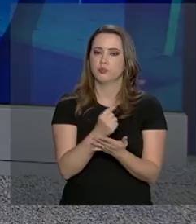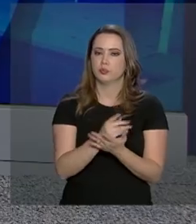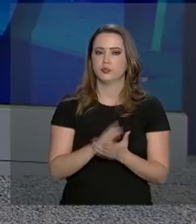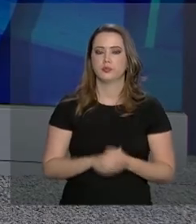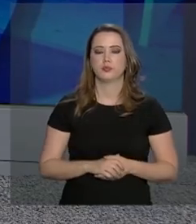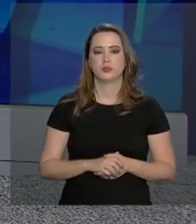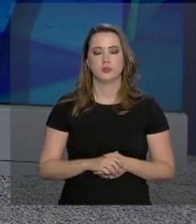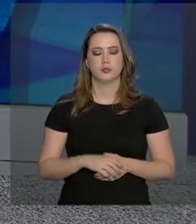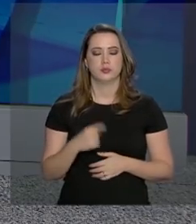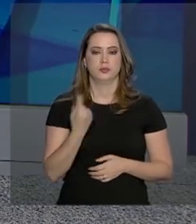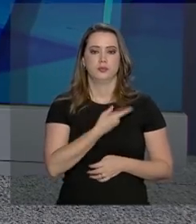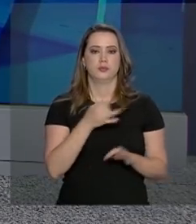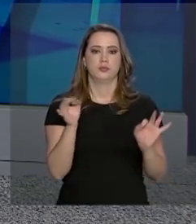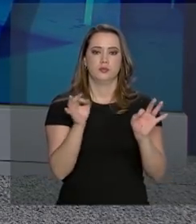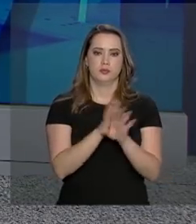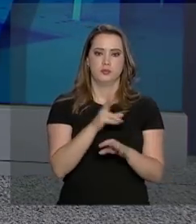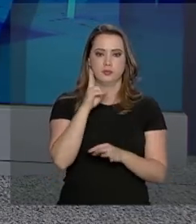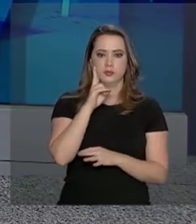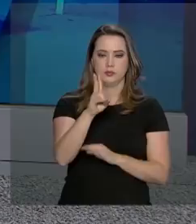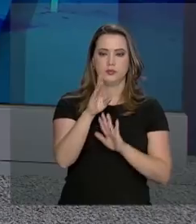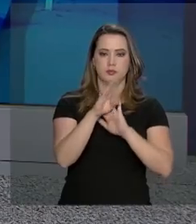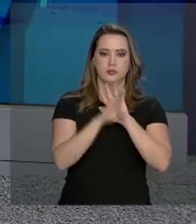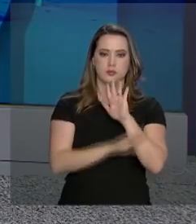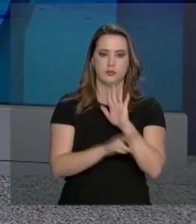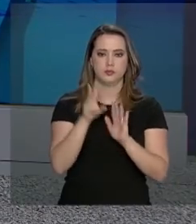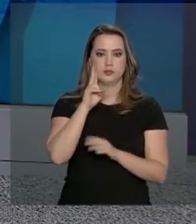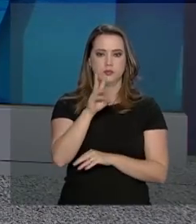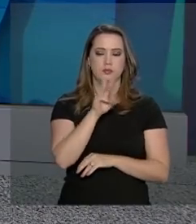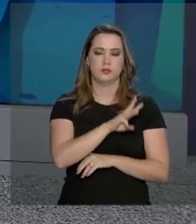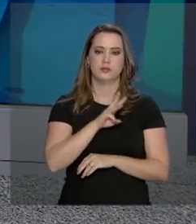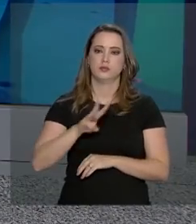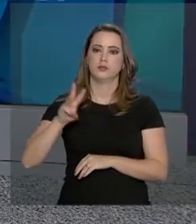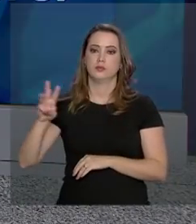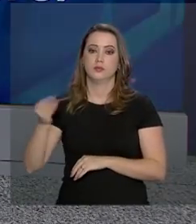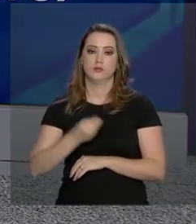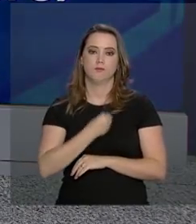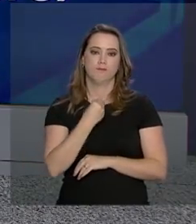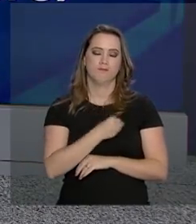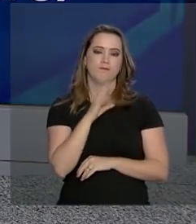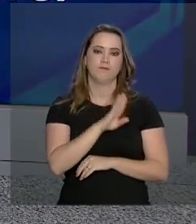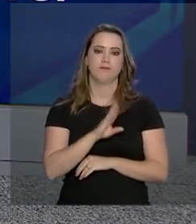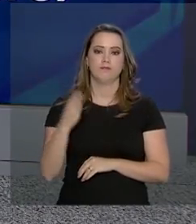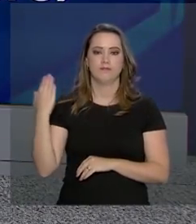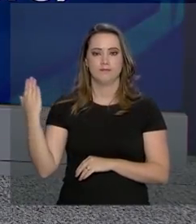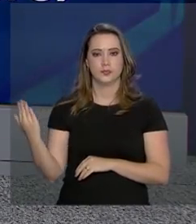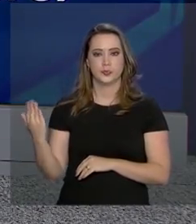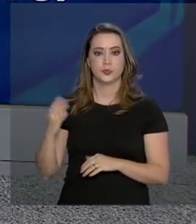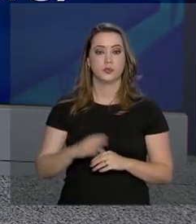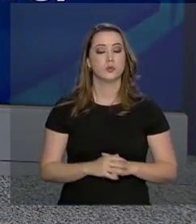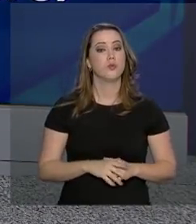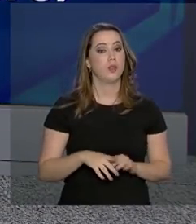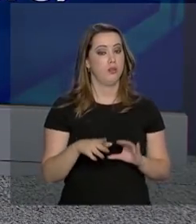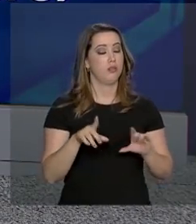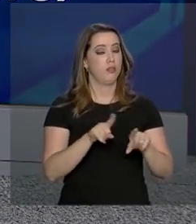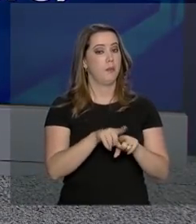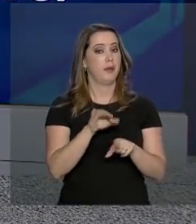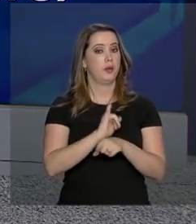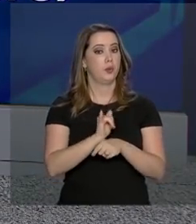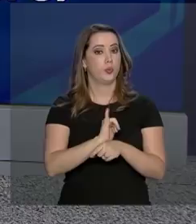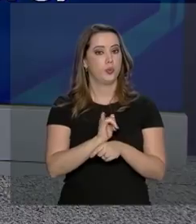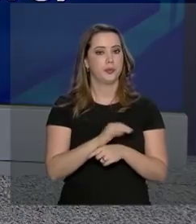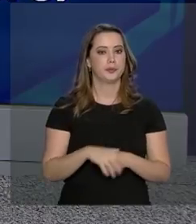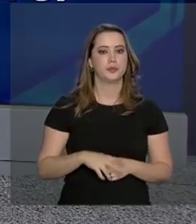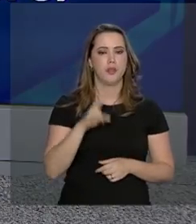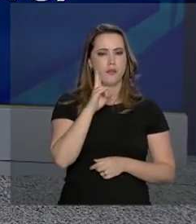adquirir. Nós ficamos por aqui. Toda a nossa programação você acompanha ao vivo pelo site da NBR e pelo canal no